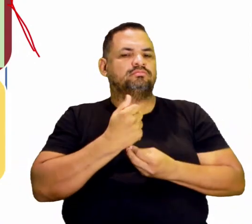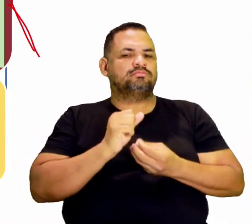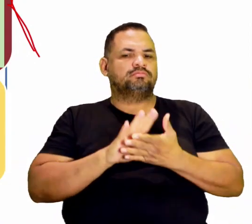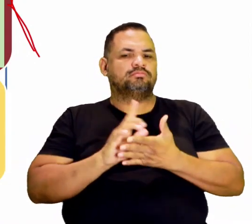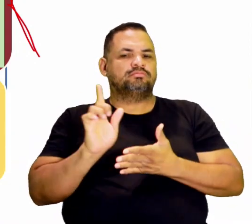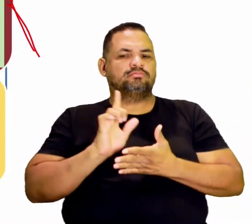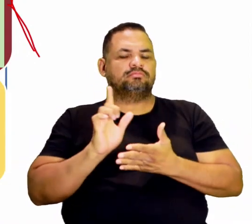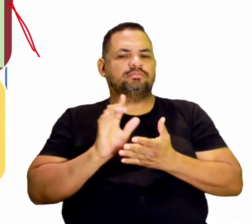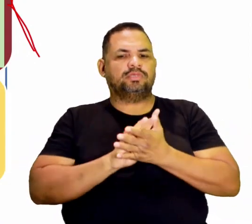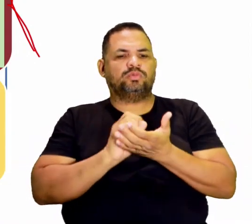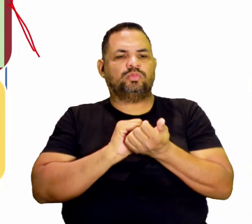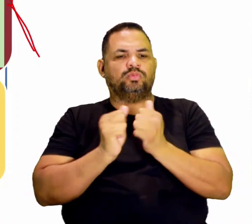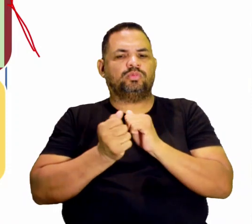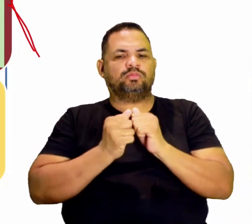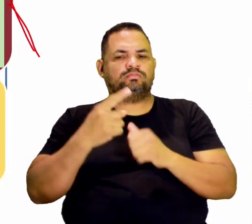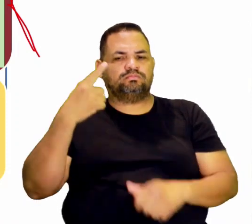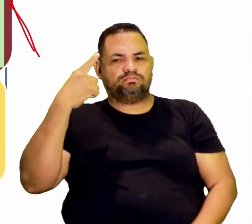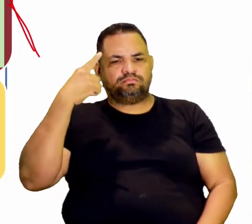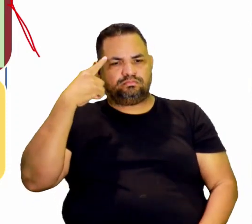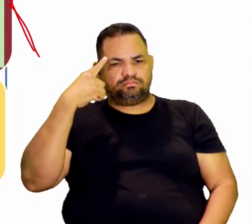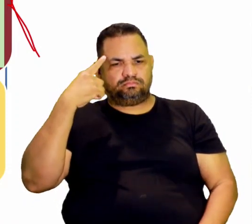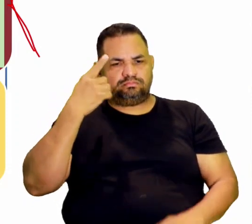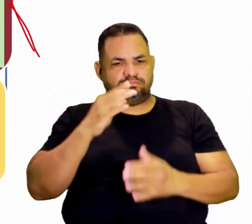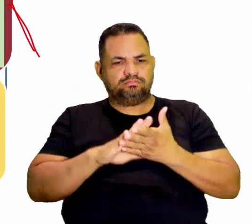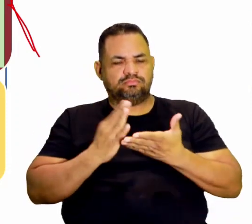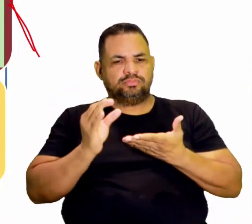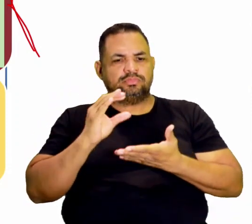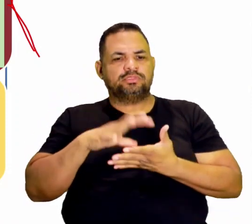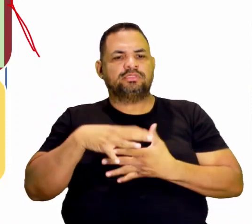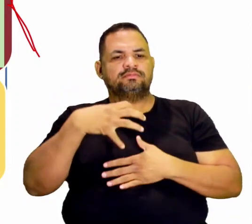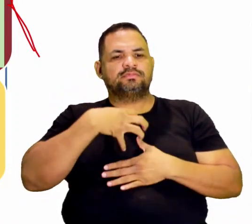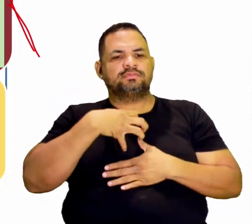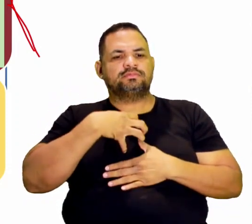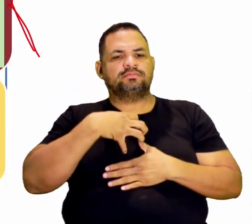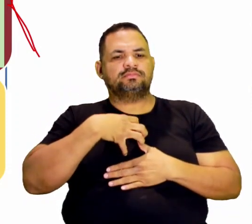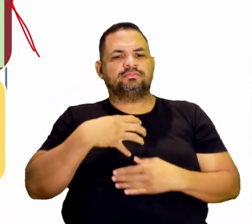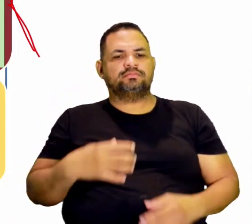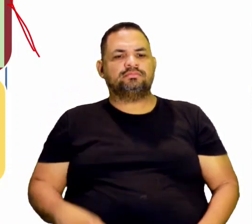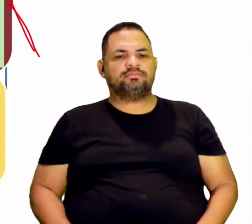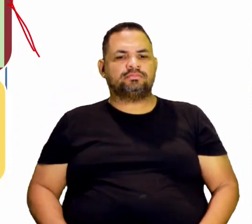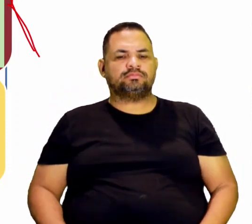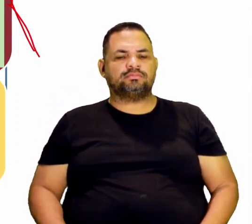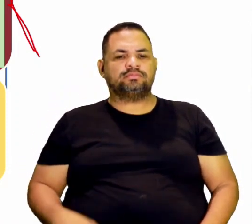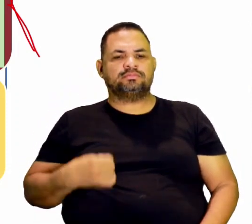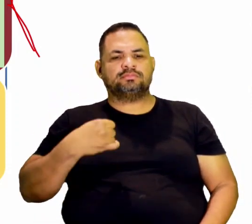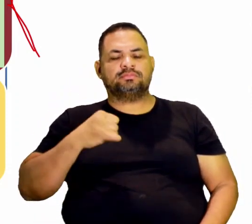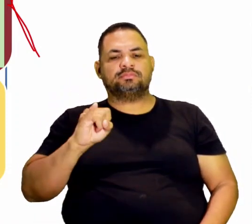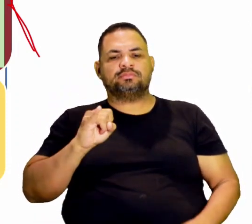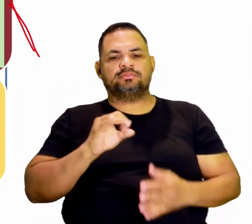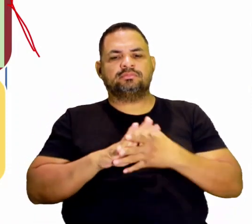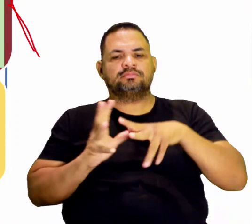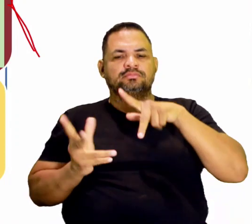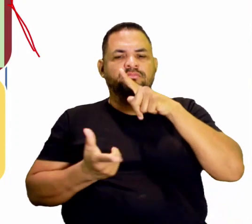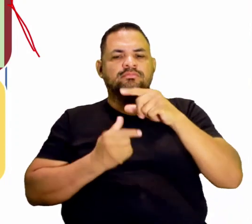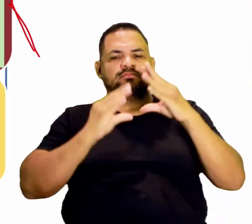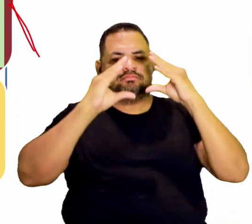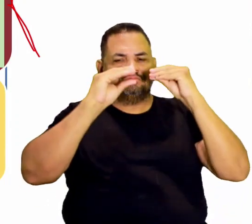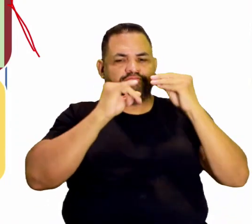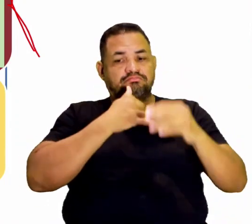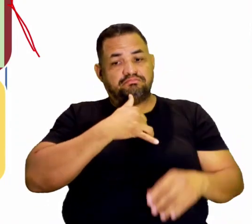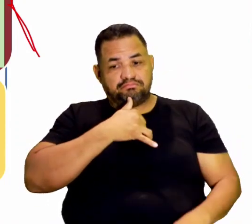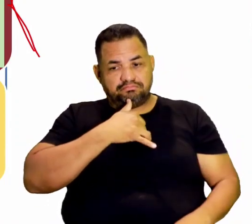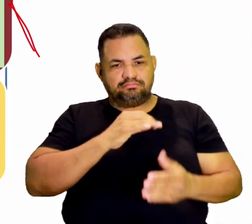controlava racionalmente a sua expressão. Sendo assim, se o mundo era obscuro e